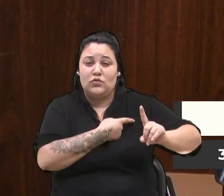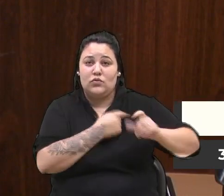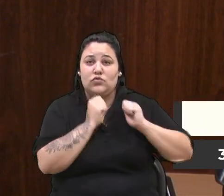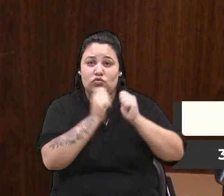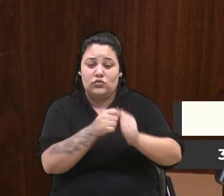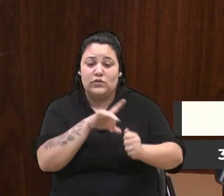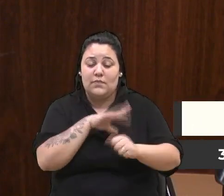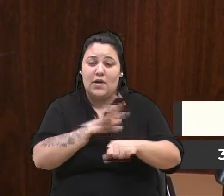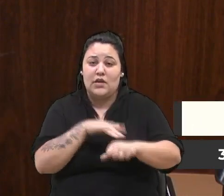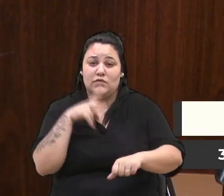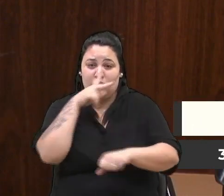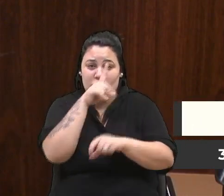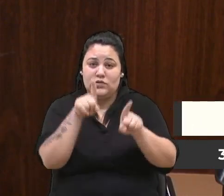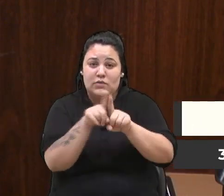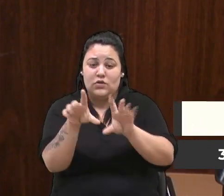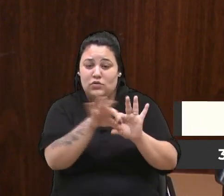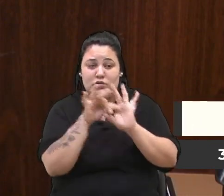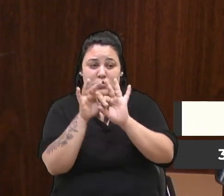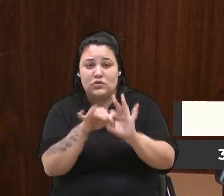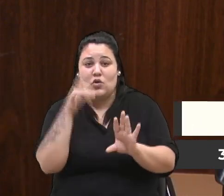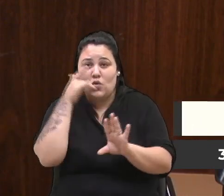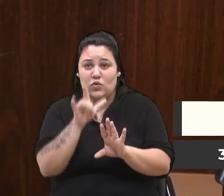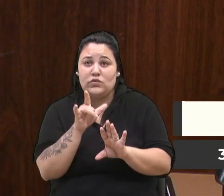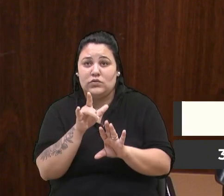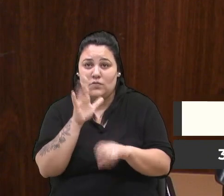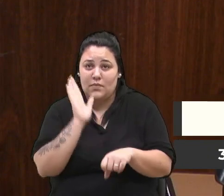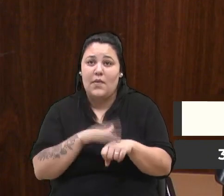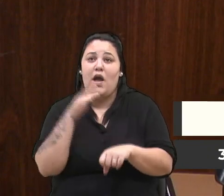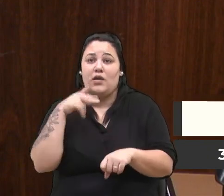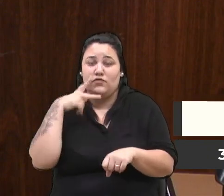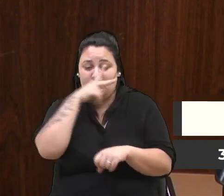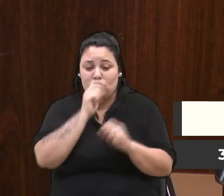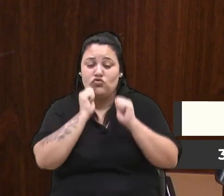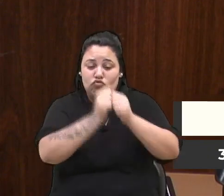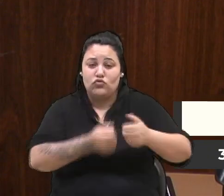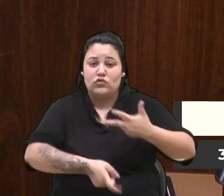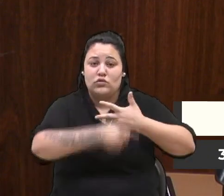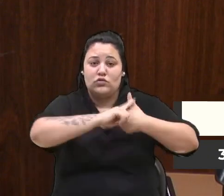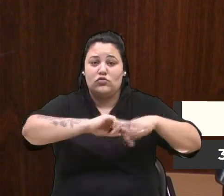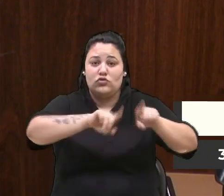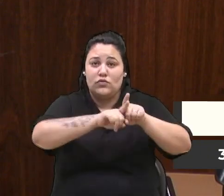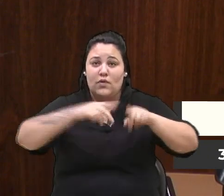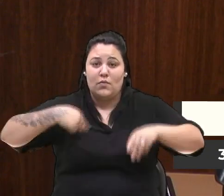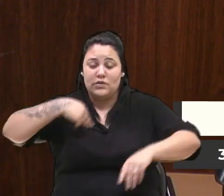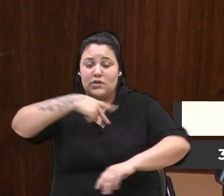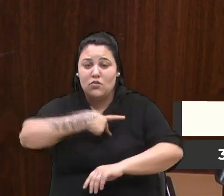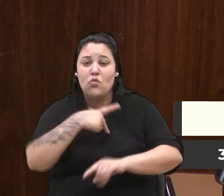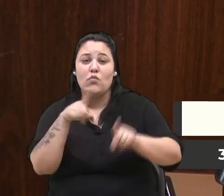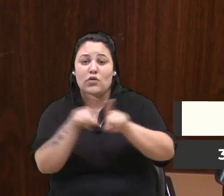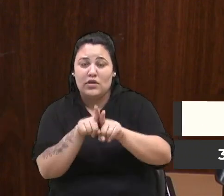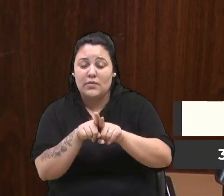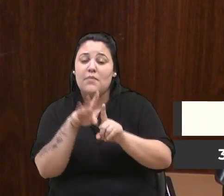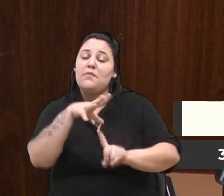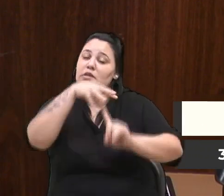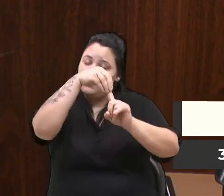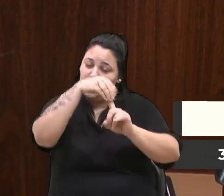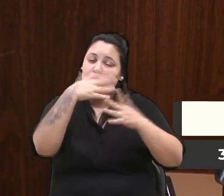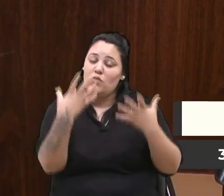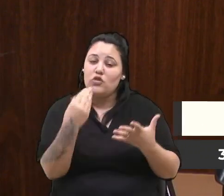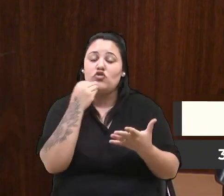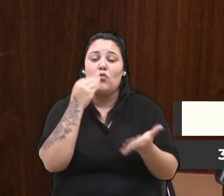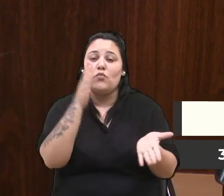força. Conseguimos mais força quando a gente se juntou ao Executivo, ao Ministério Público, principalmente,